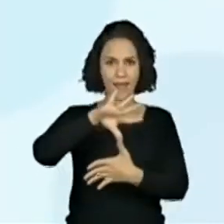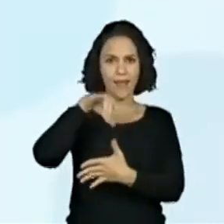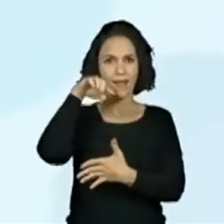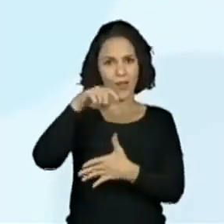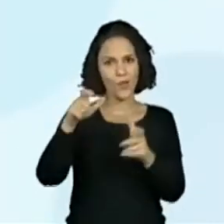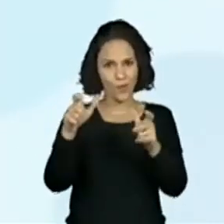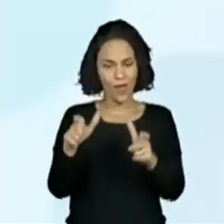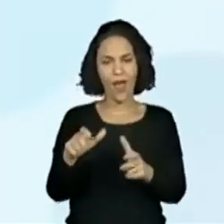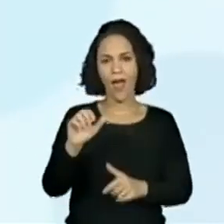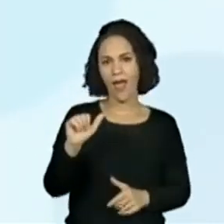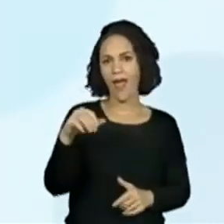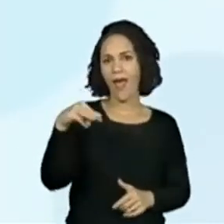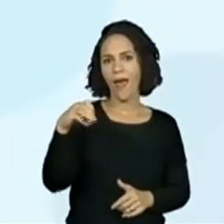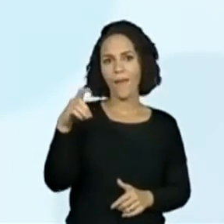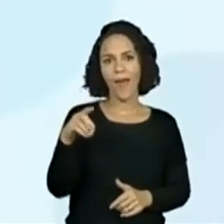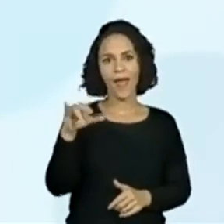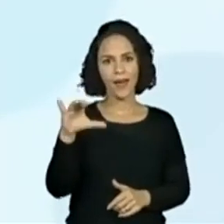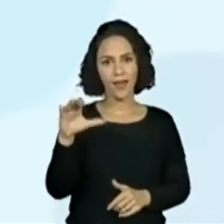americana.